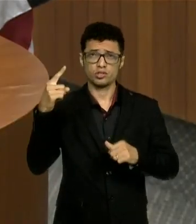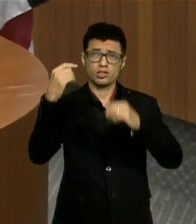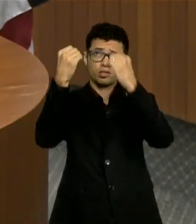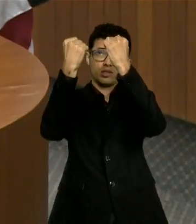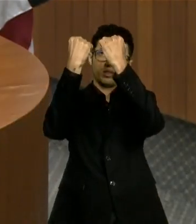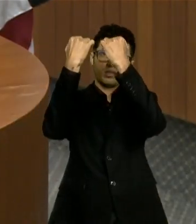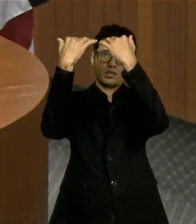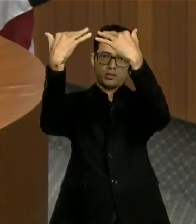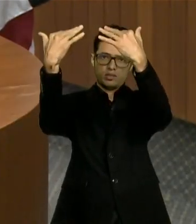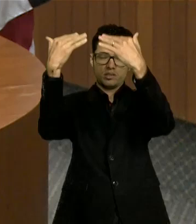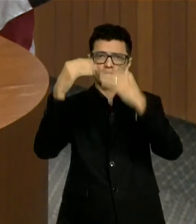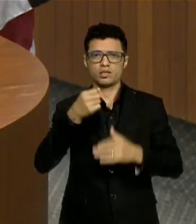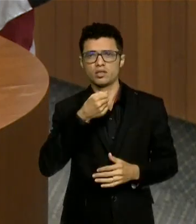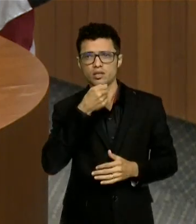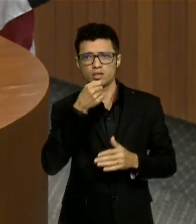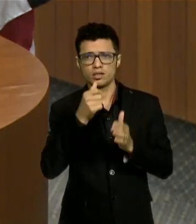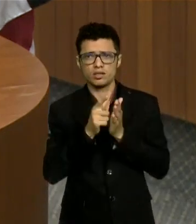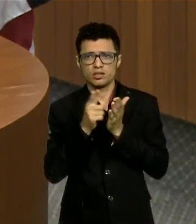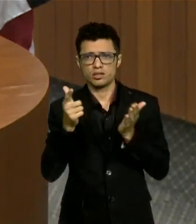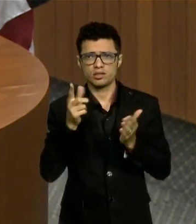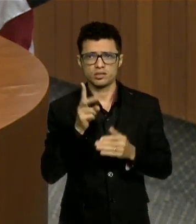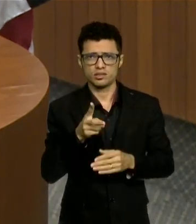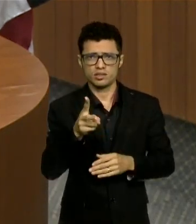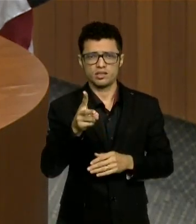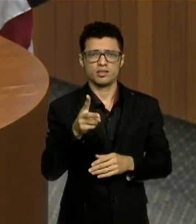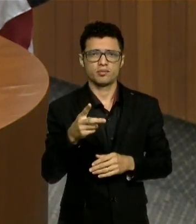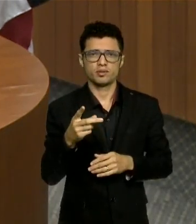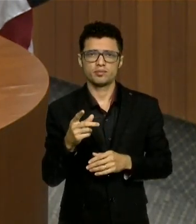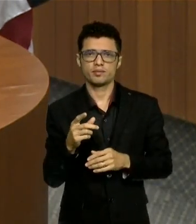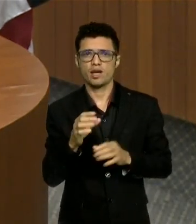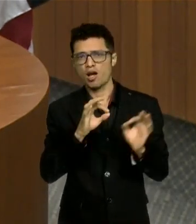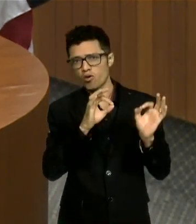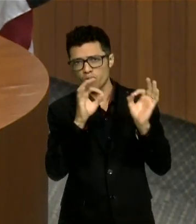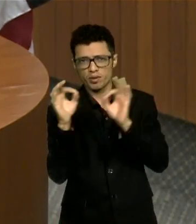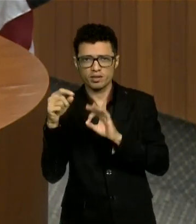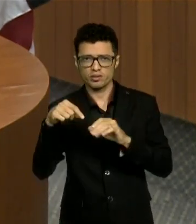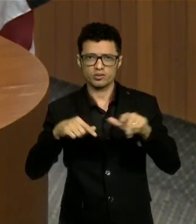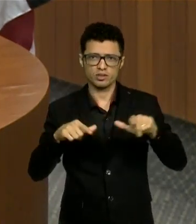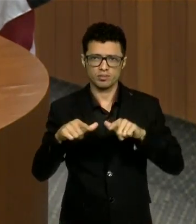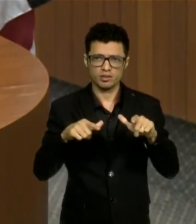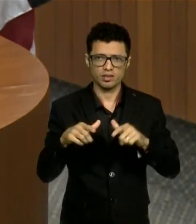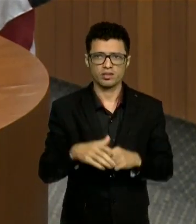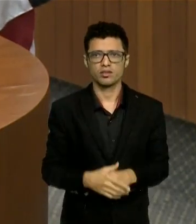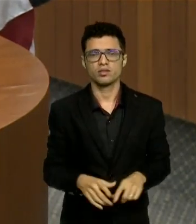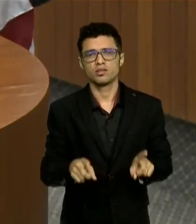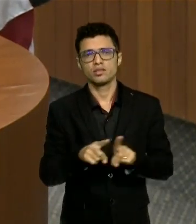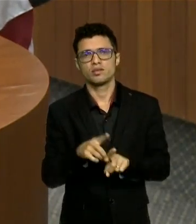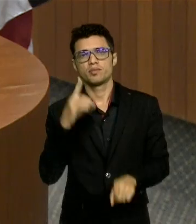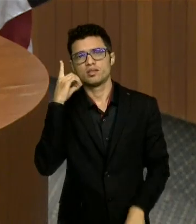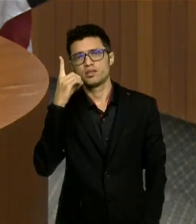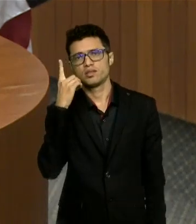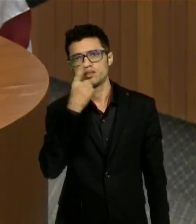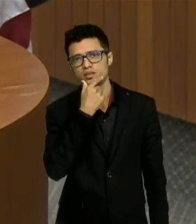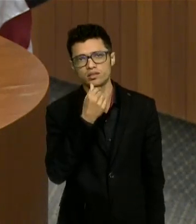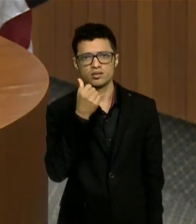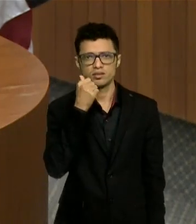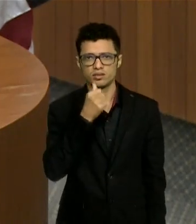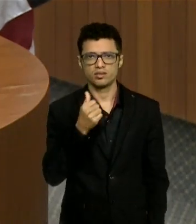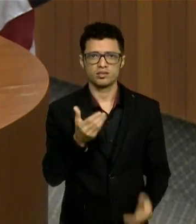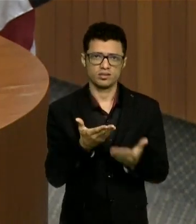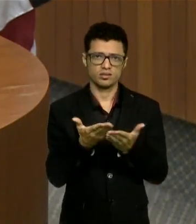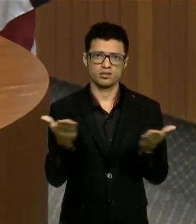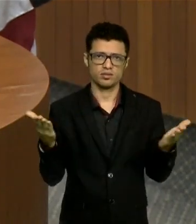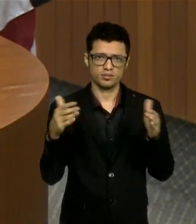estão aqui constantemente acompanhando os trabalhos dessa casa. Bom dia, caros deputados e deputadas aqui que acompanham o nosso plenário. E o que me traz